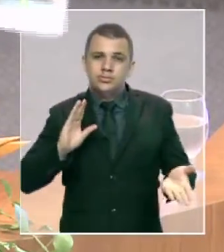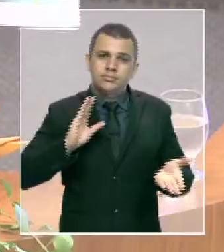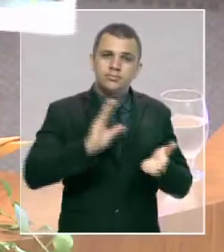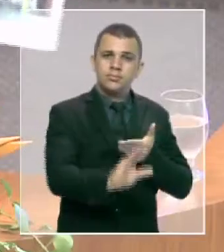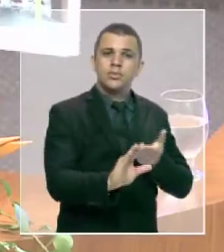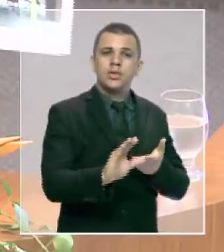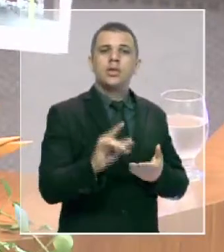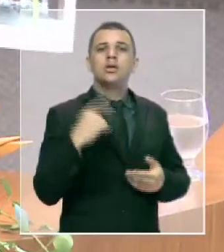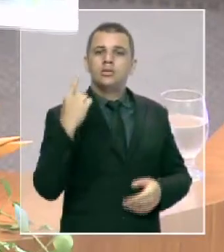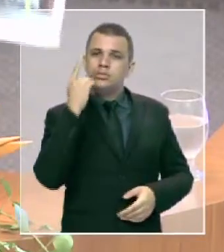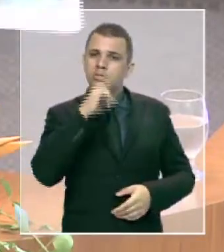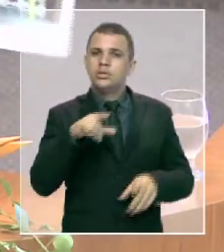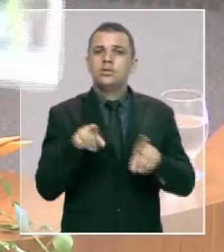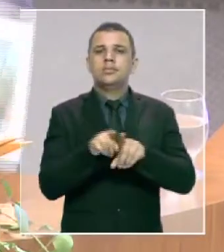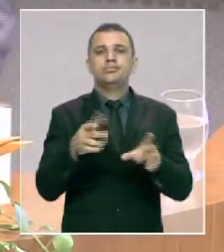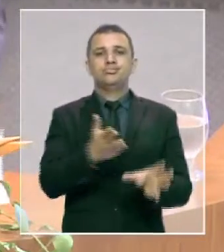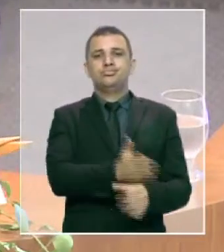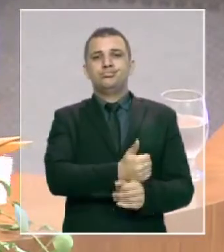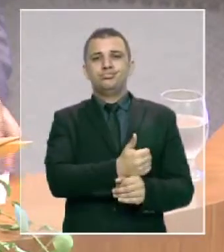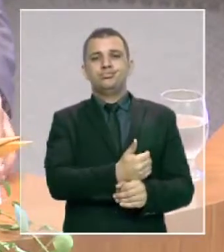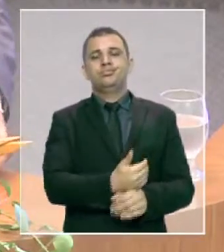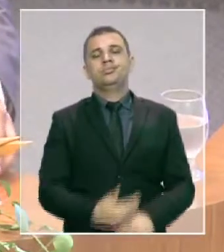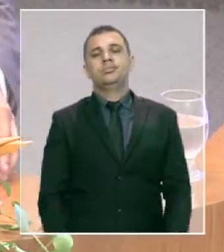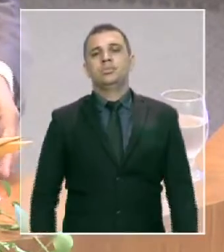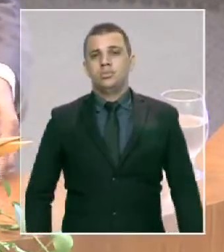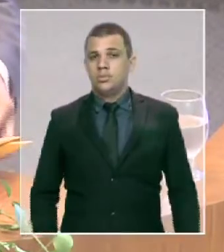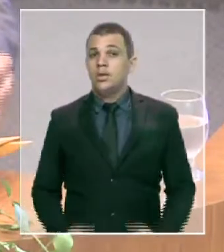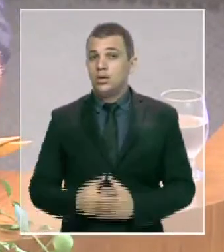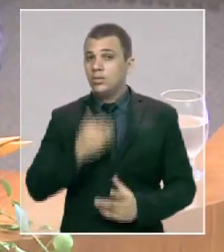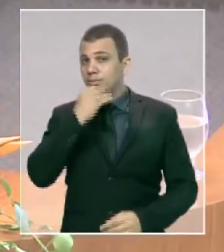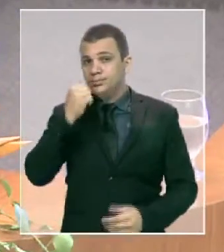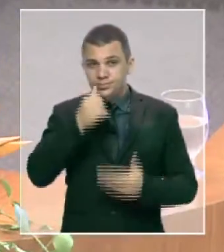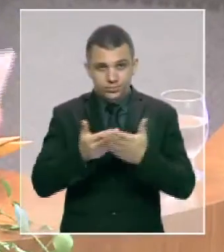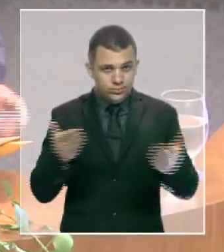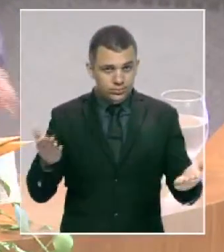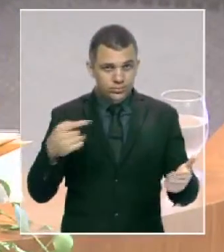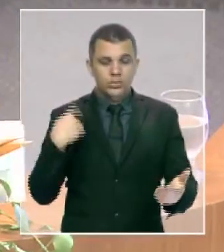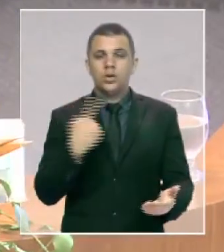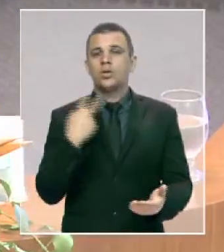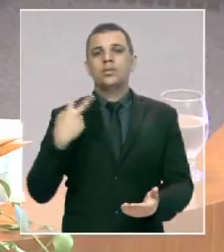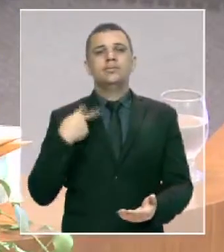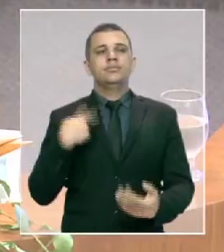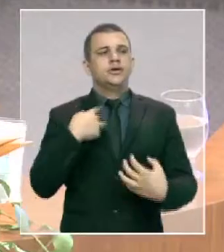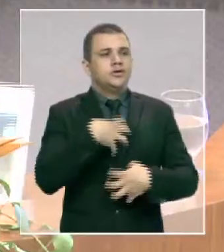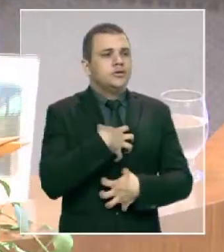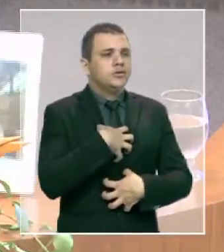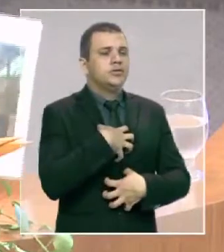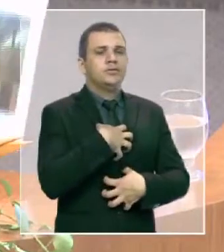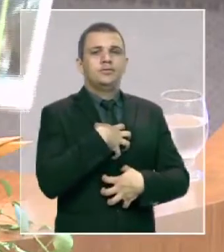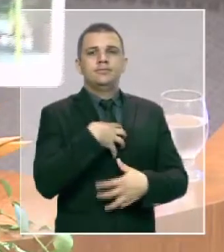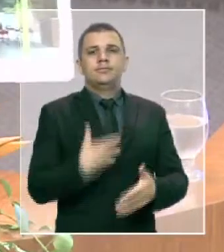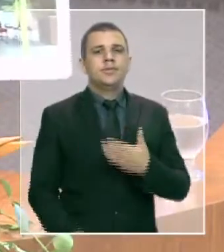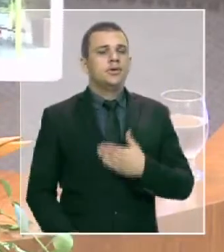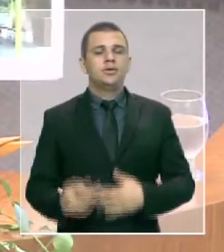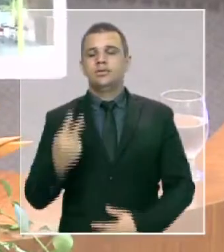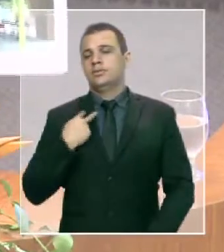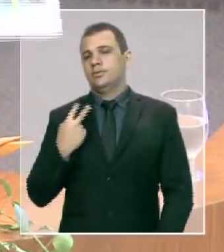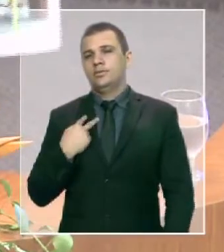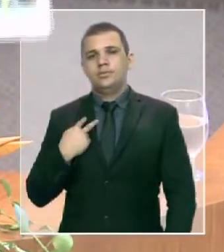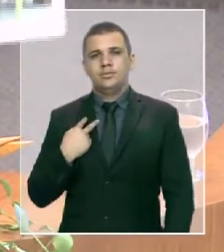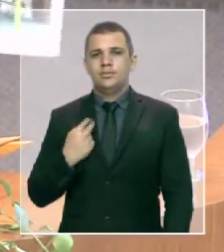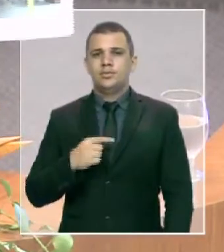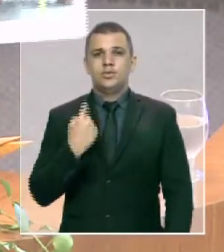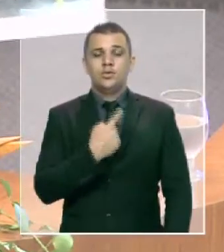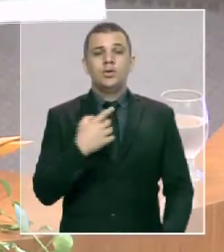e que não faz nada. Senhoras e senhores, nós não podemos perder a sensibilidade, nós não podemos perder